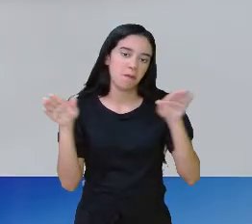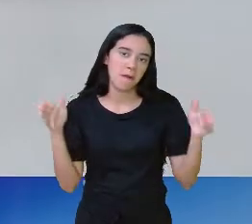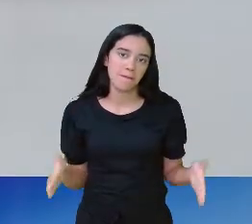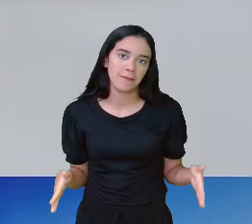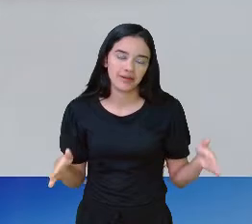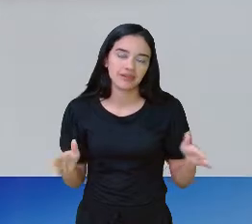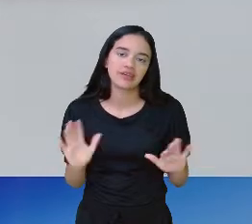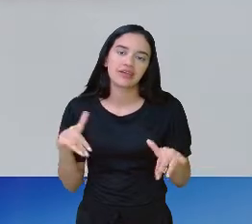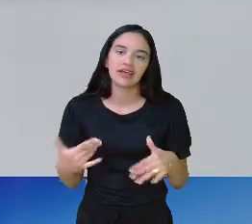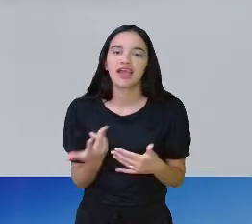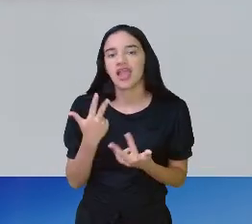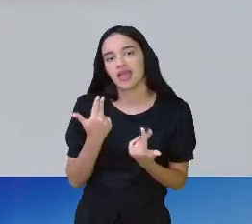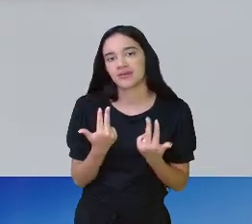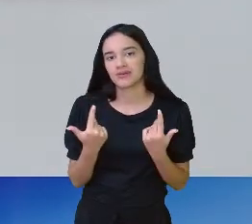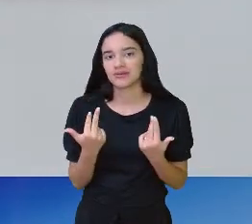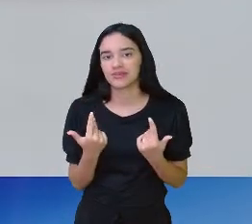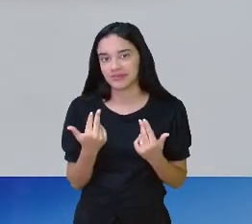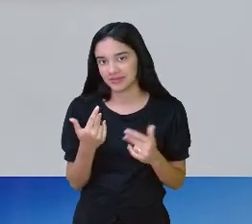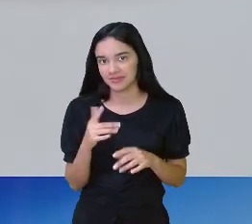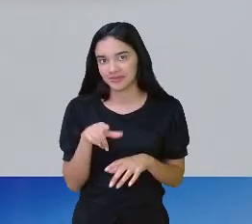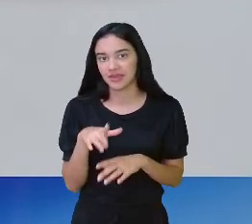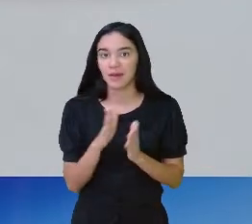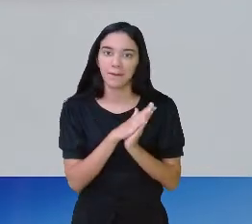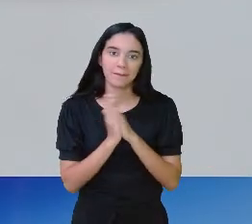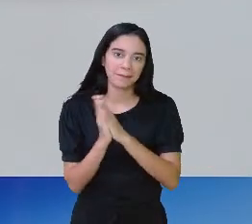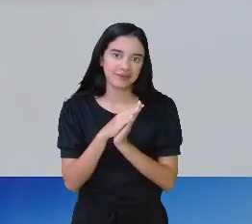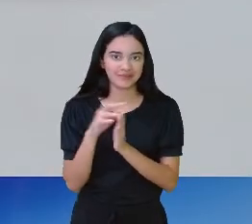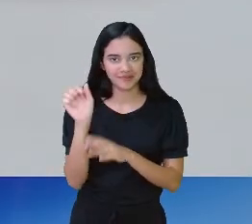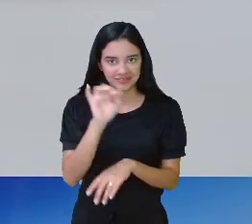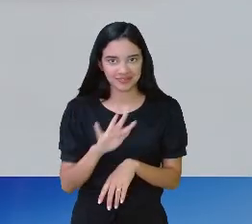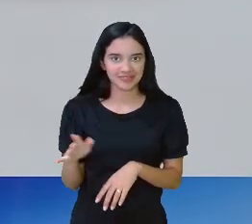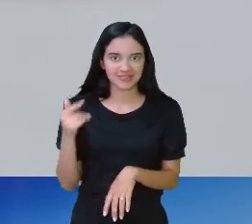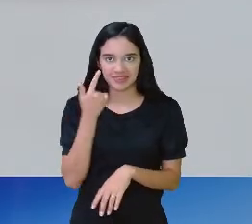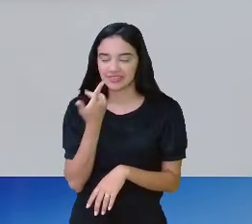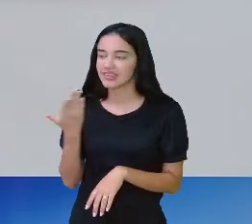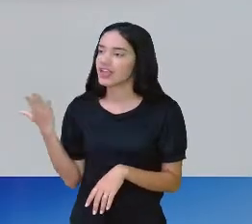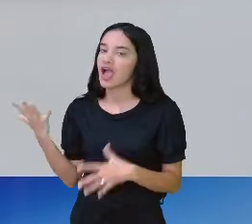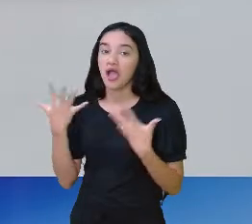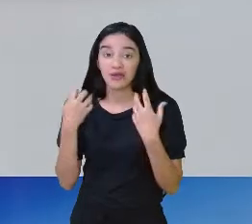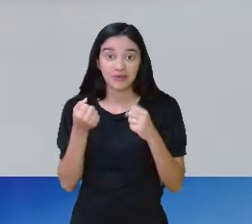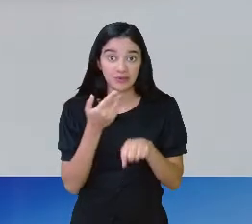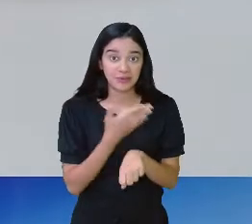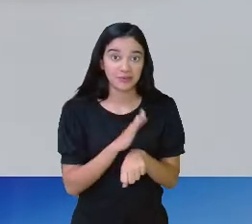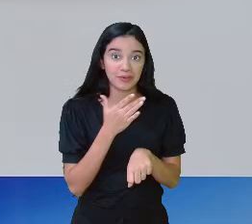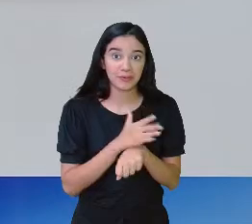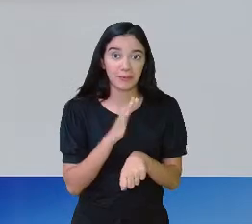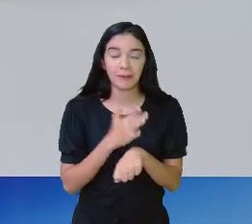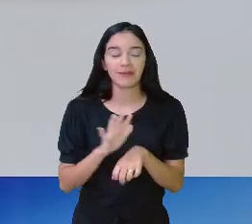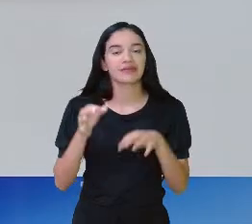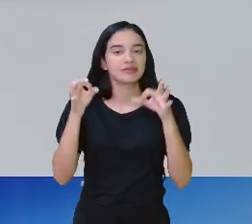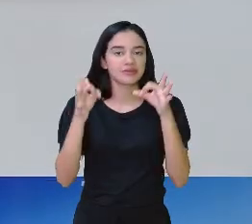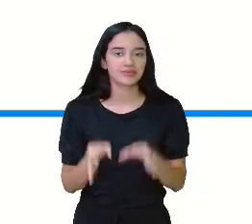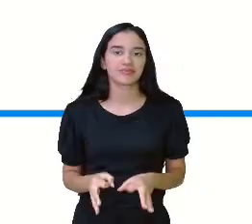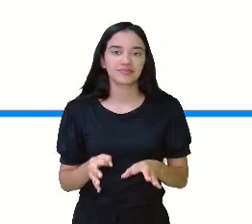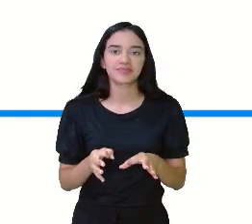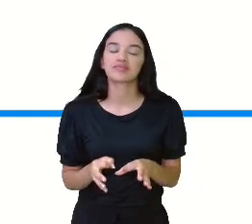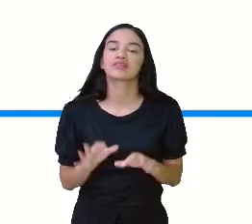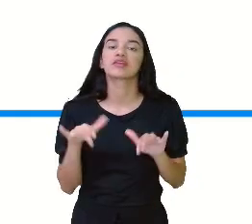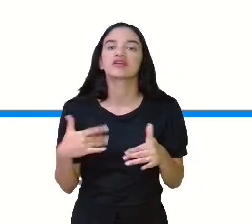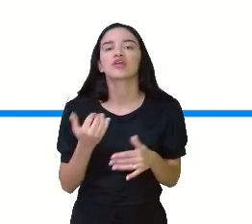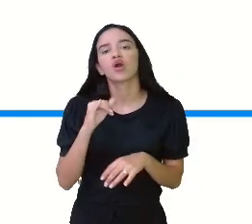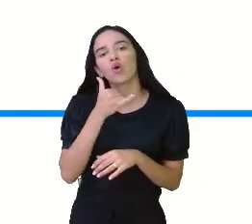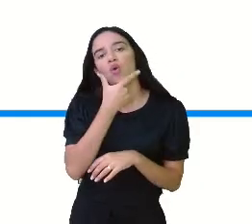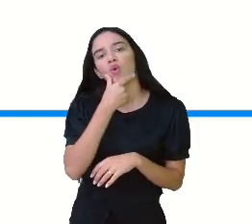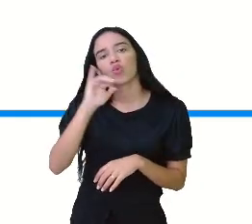aqui. Faria igual a minha bonequinha da imagem. Vamos praticar com certeza.